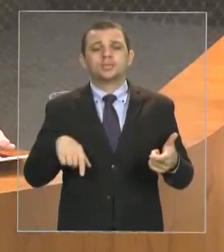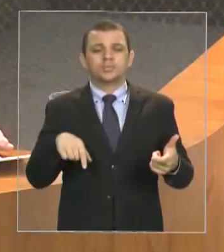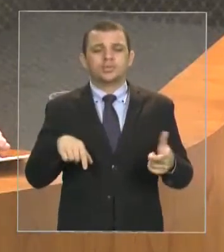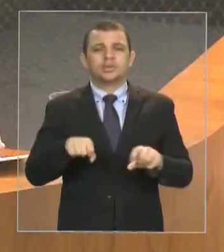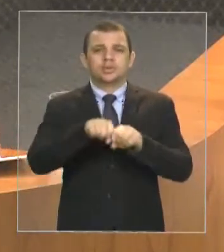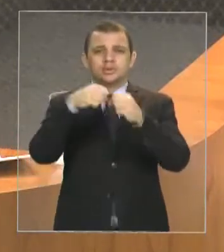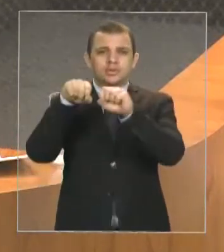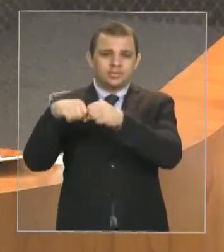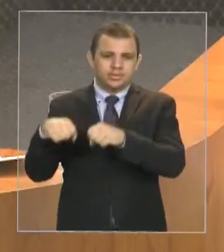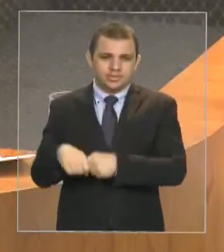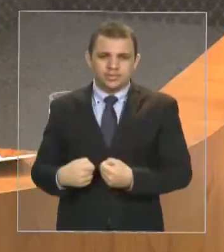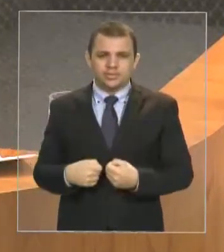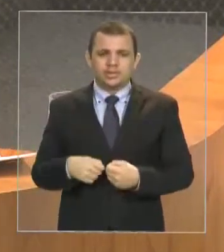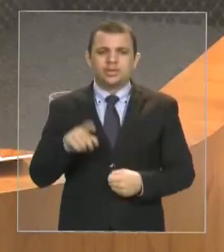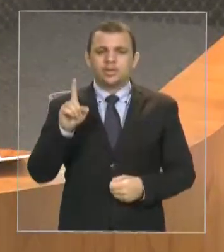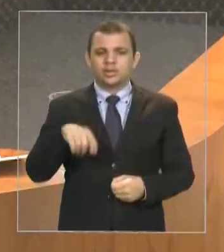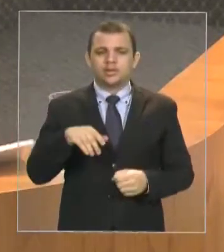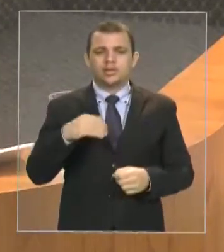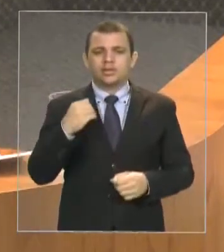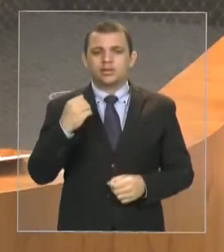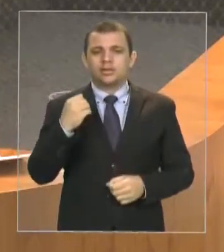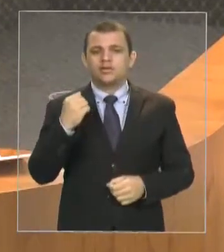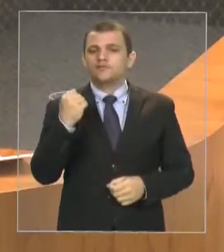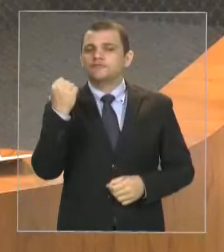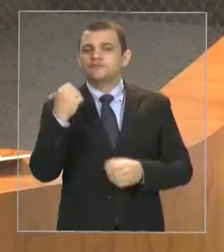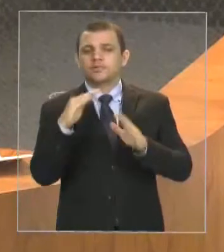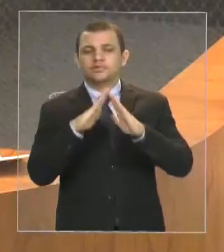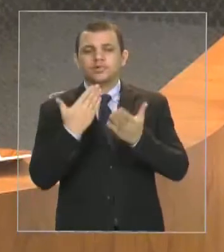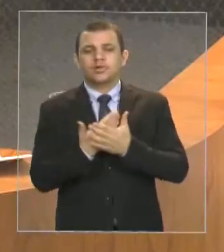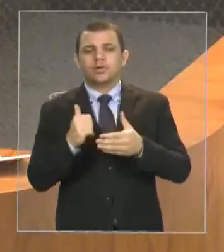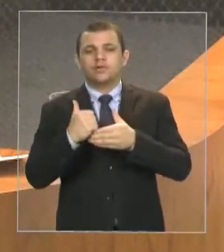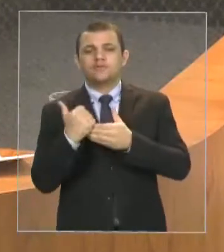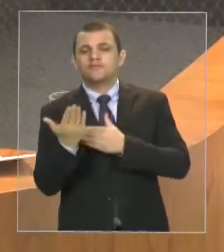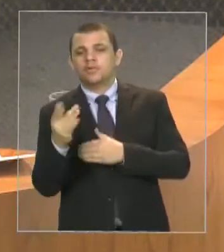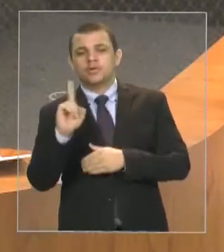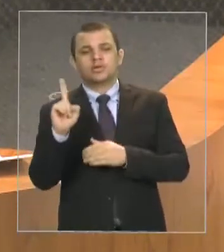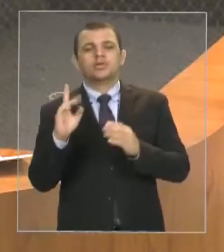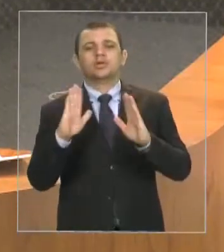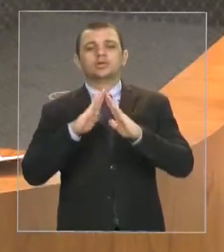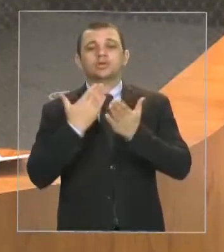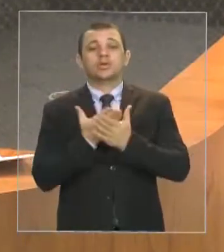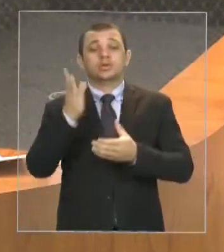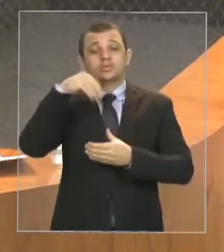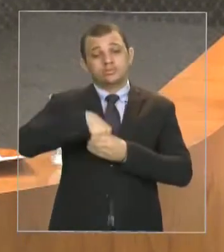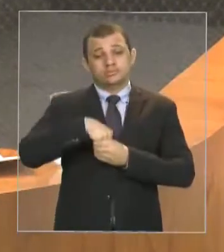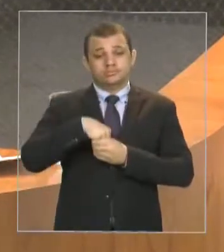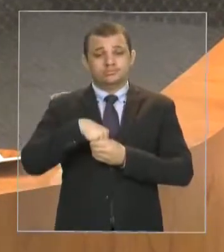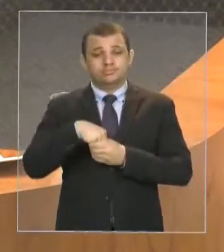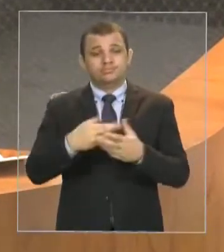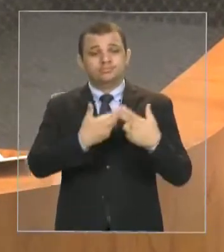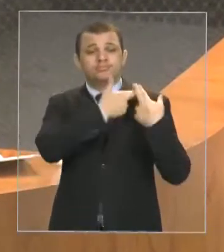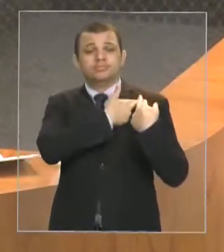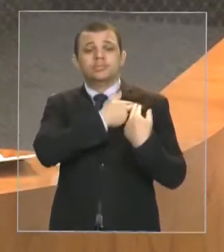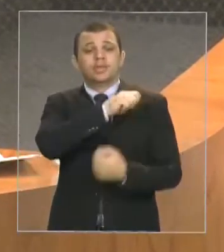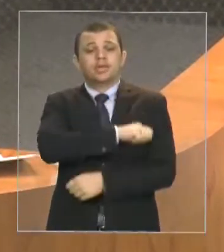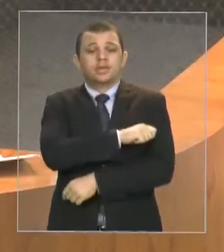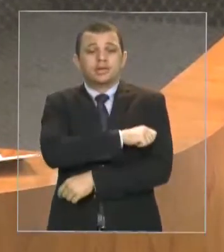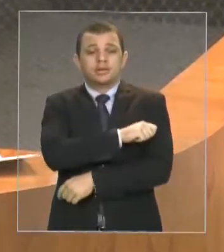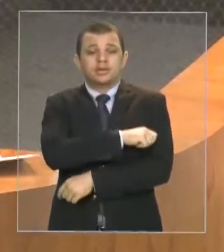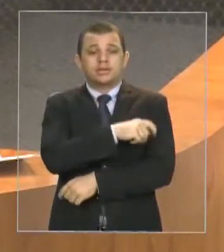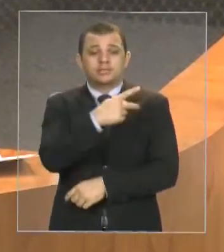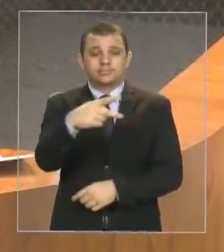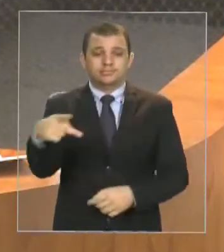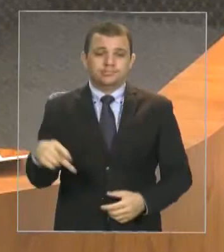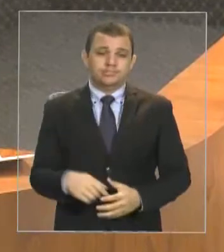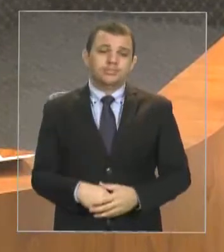depredações não são externas, são feitas dentro da escola pelos próprios alunos. É importante que a gente coíba,